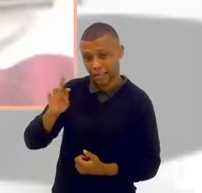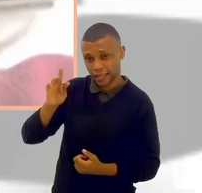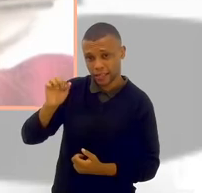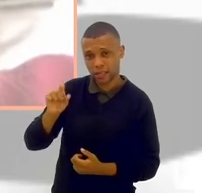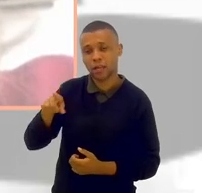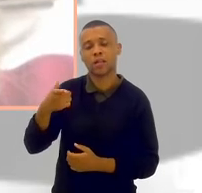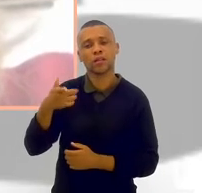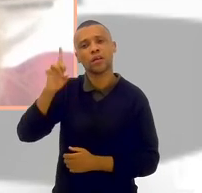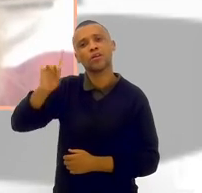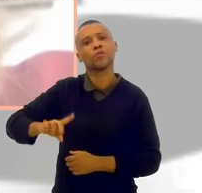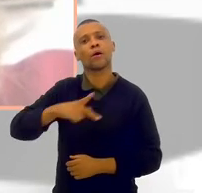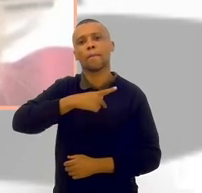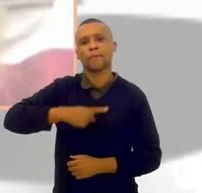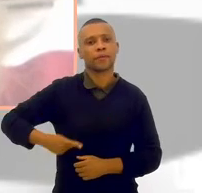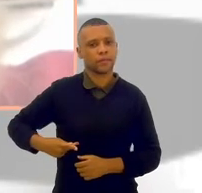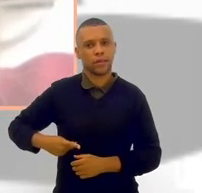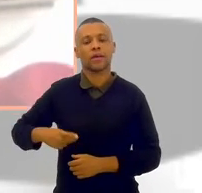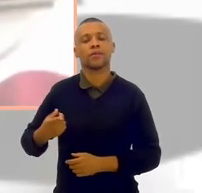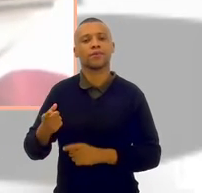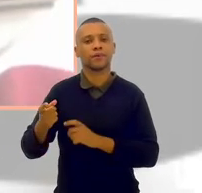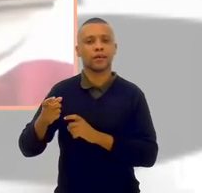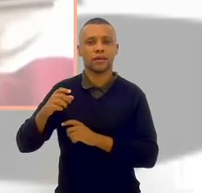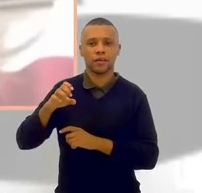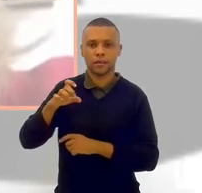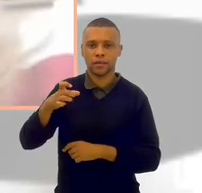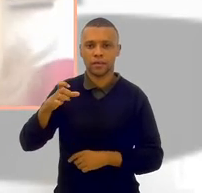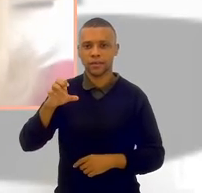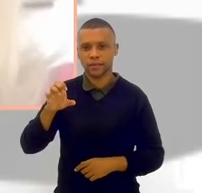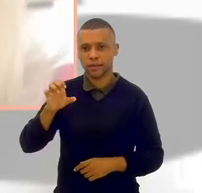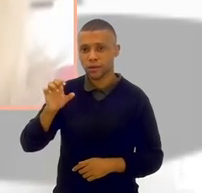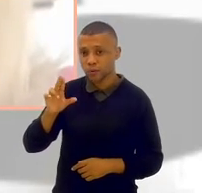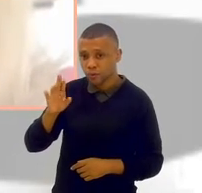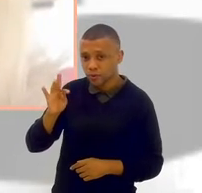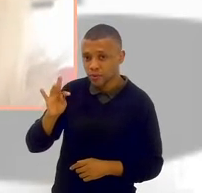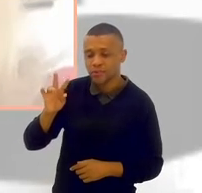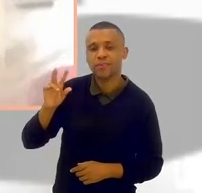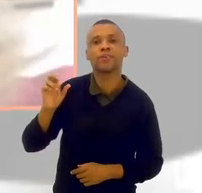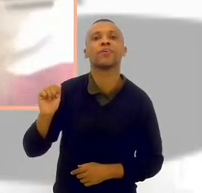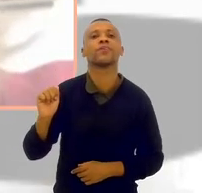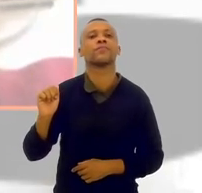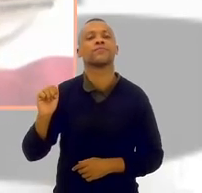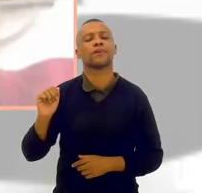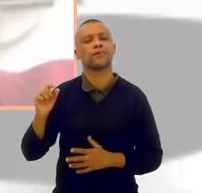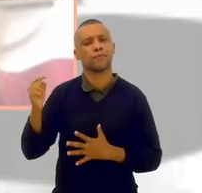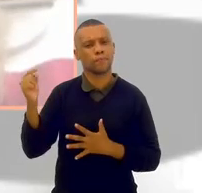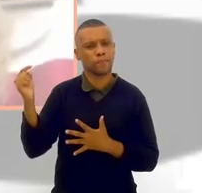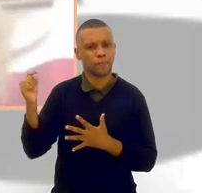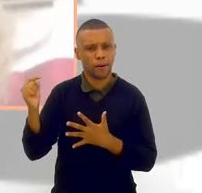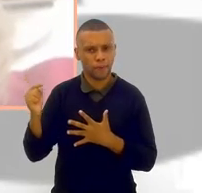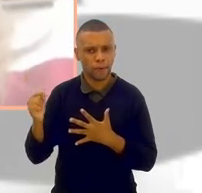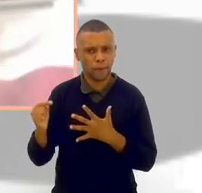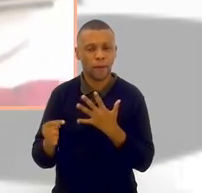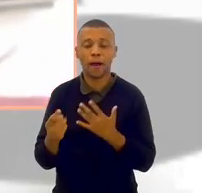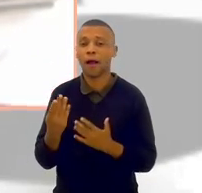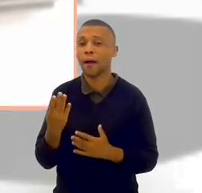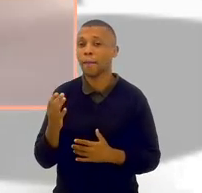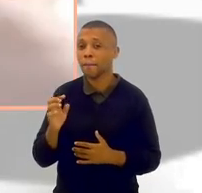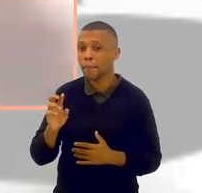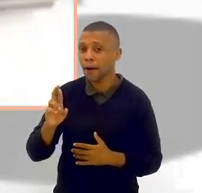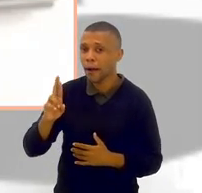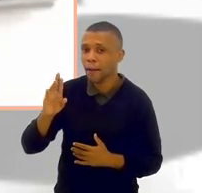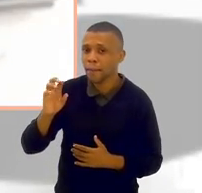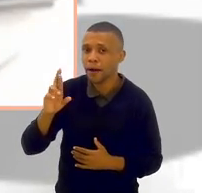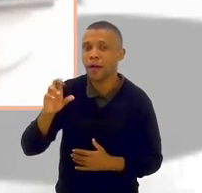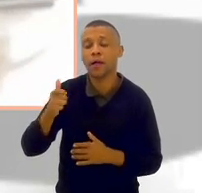nossa diretora, presidente executiva, aí tem o César Tabachi, que é o médico, e a Bárbara Svarovski, que também está com a